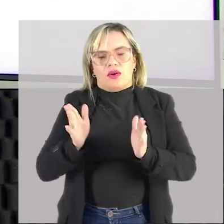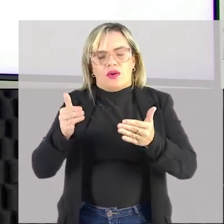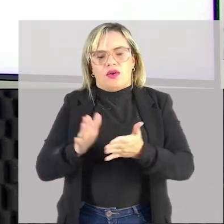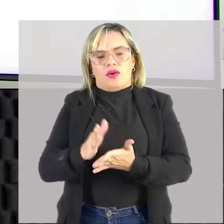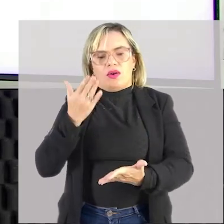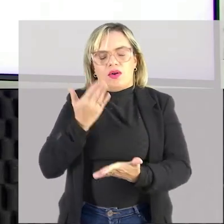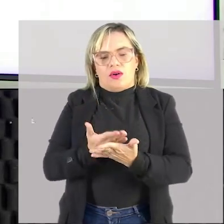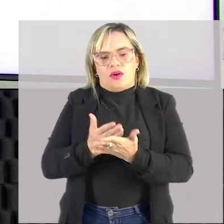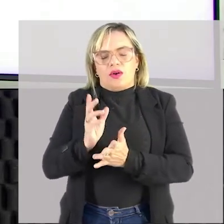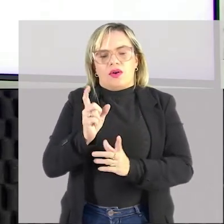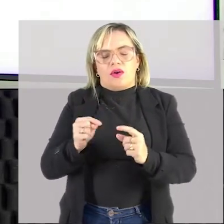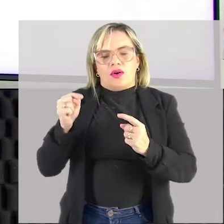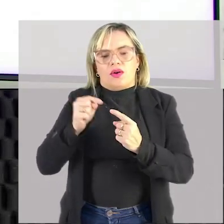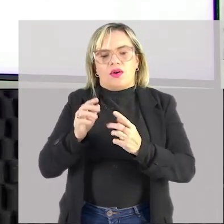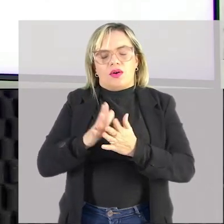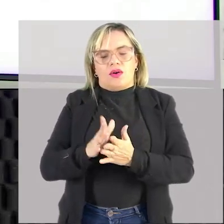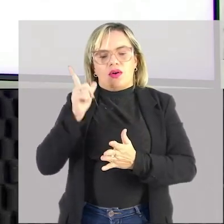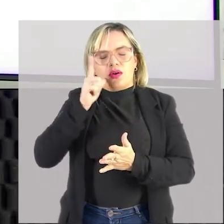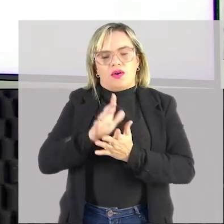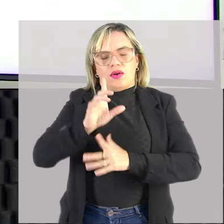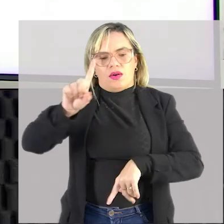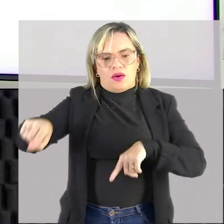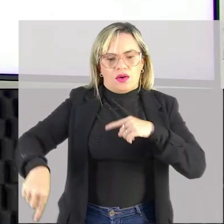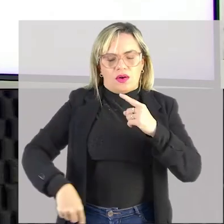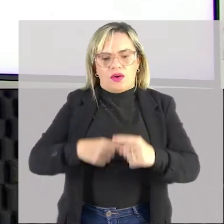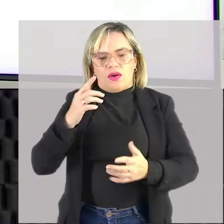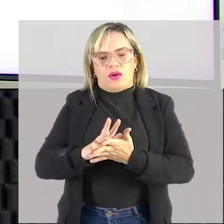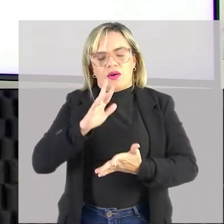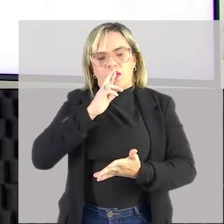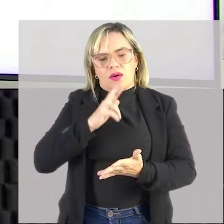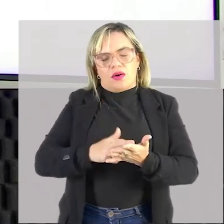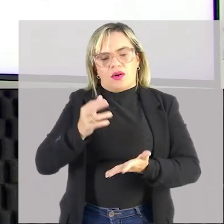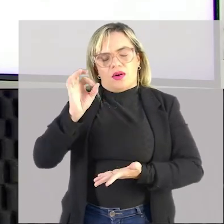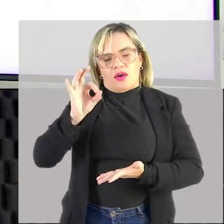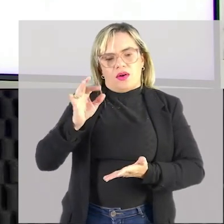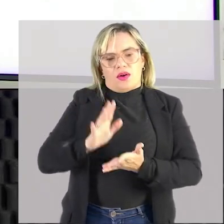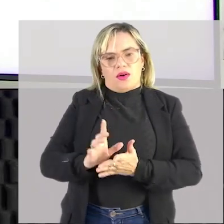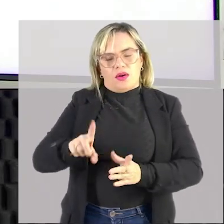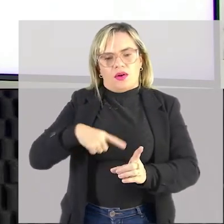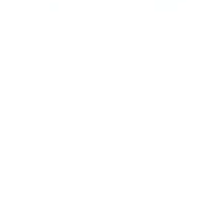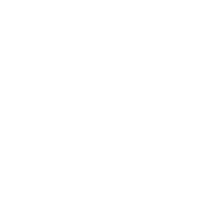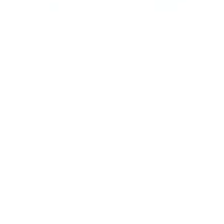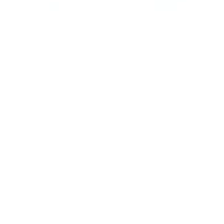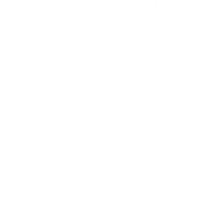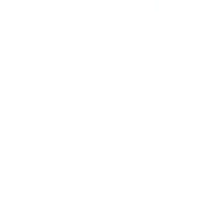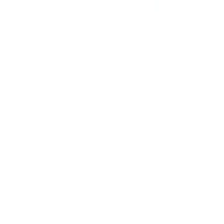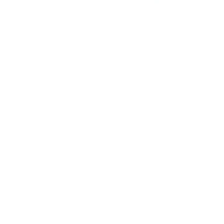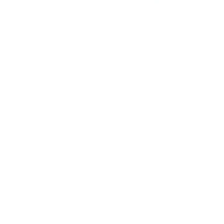seu objetivo que você vai alcançar os seus resultados. Até a próxima!